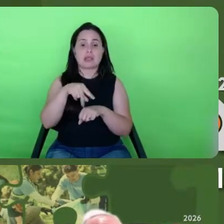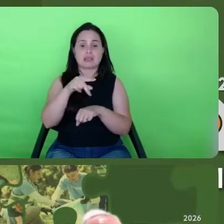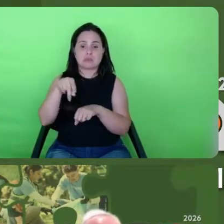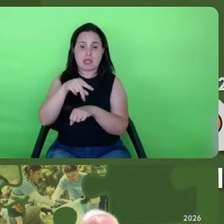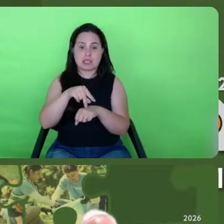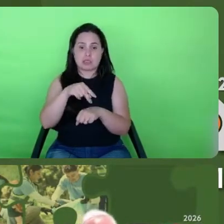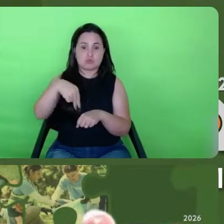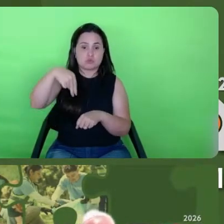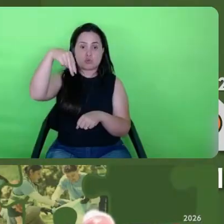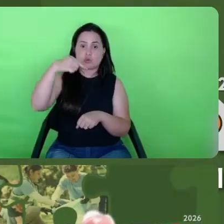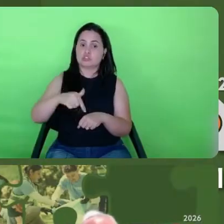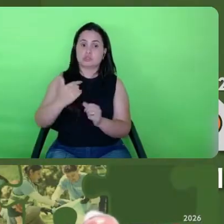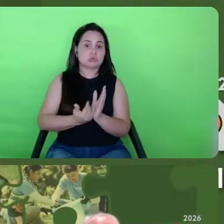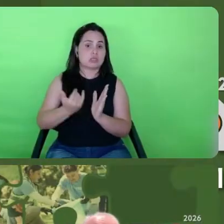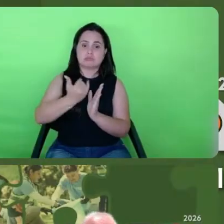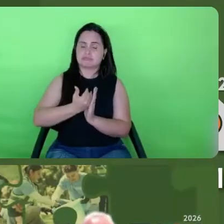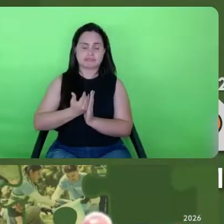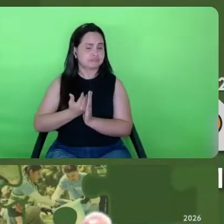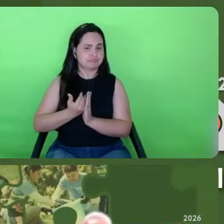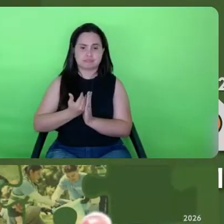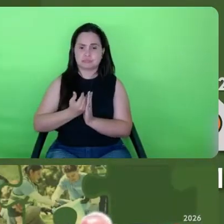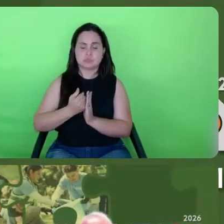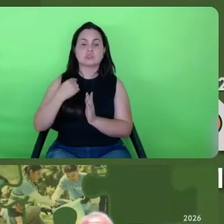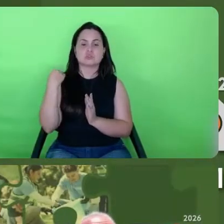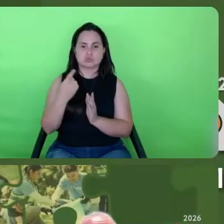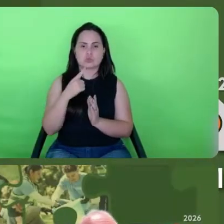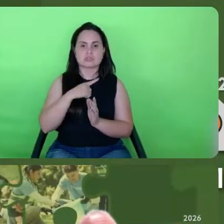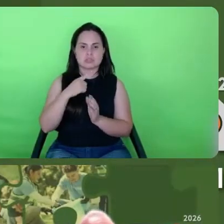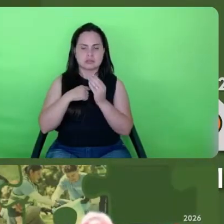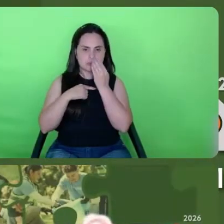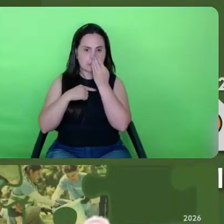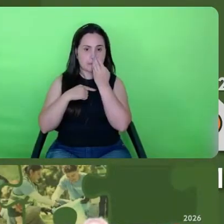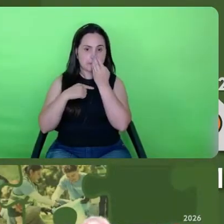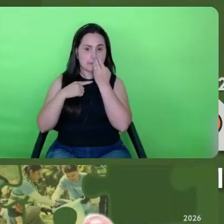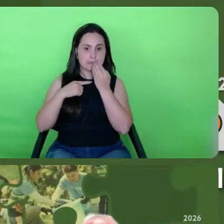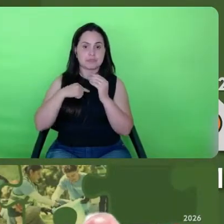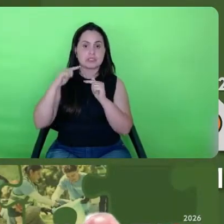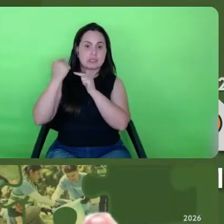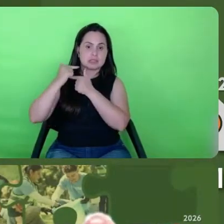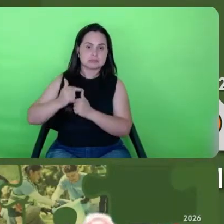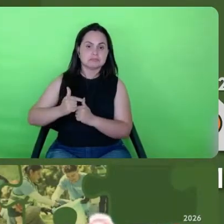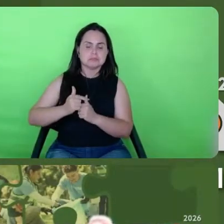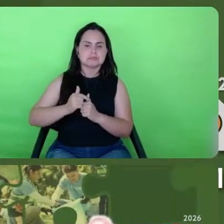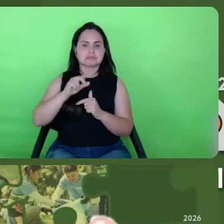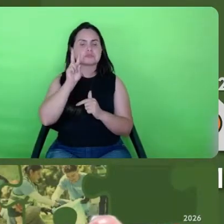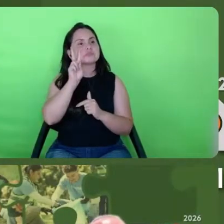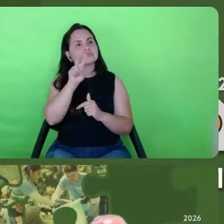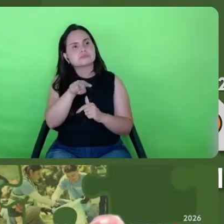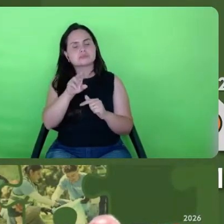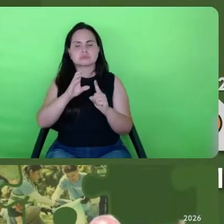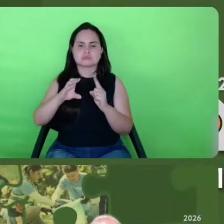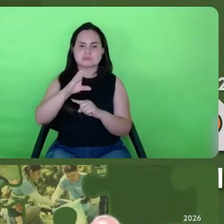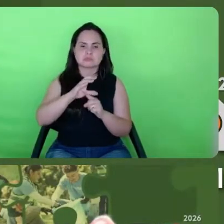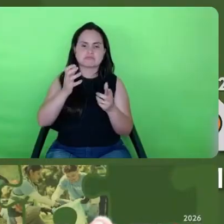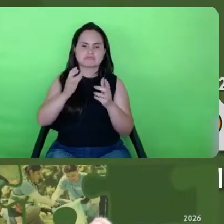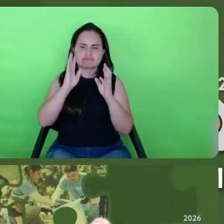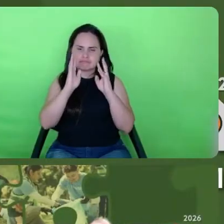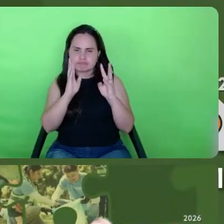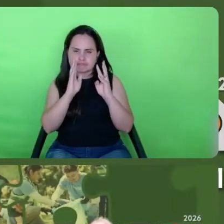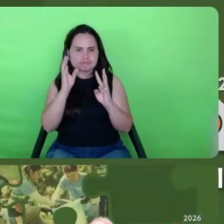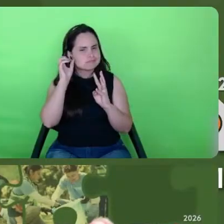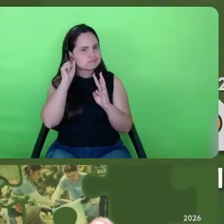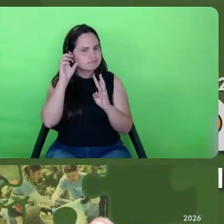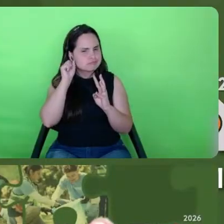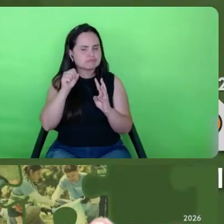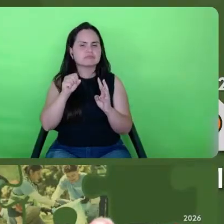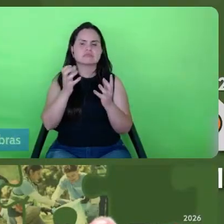não têm extensão, tá? A gente é que tem extensão, a gente que tem essa tradição de olhar para a comunidade, querer ouvir, trazer a comunidade para